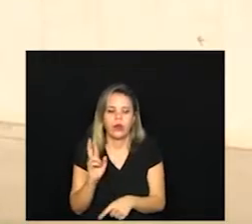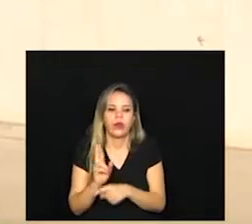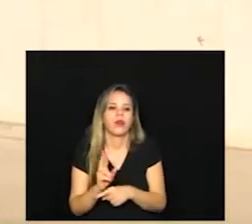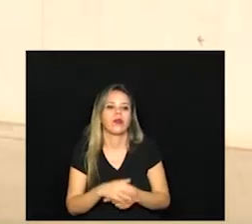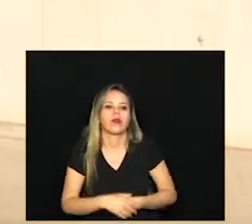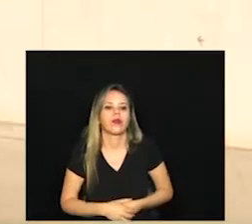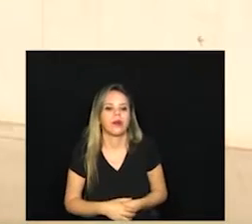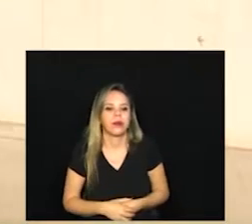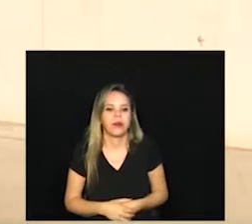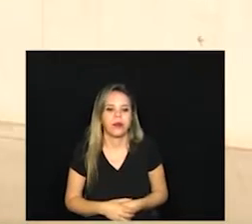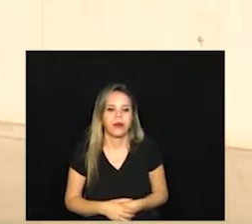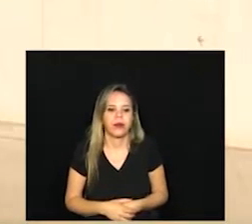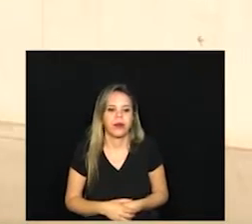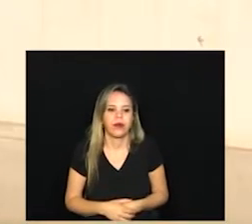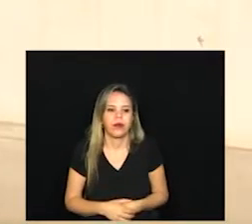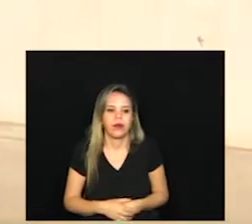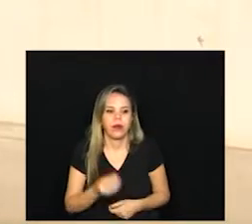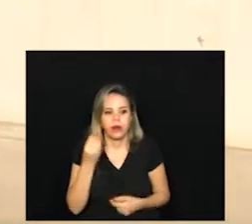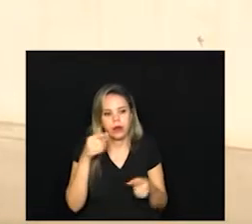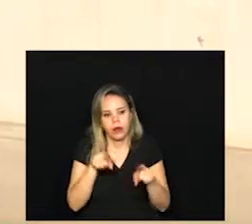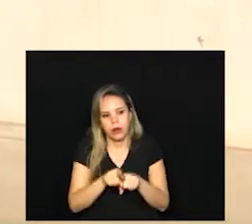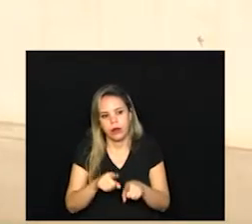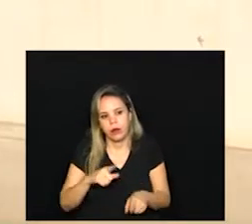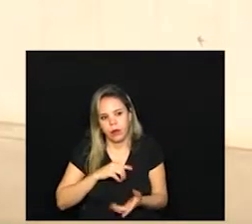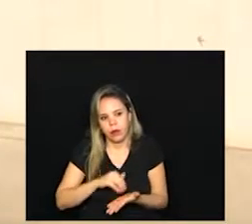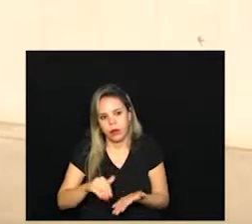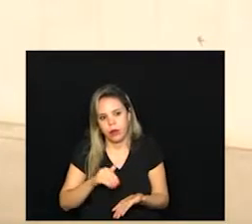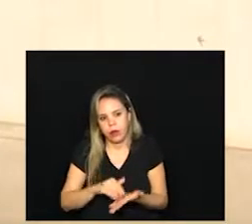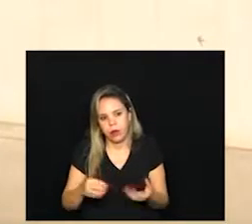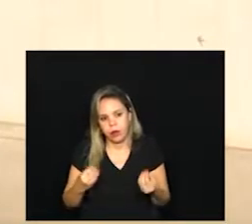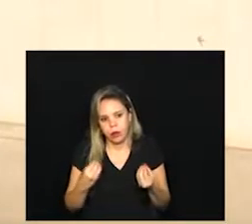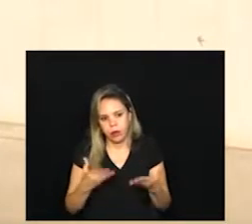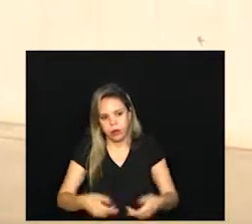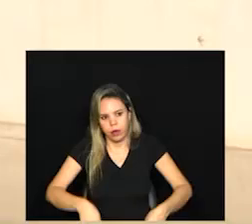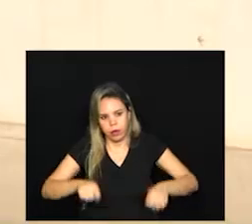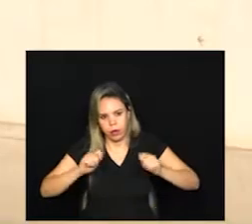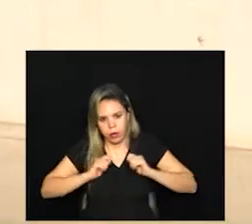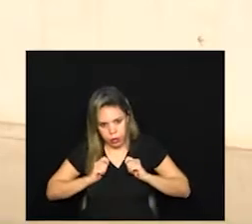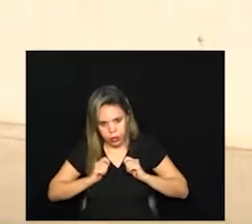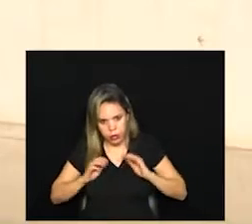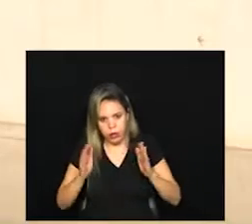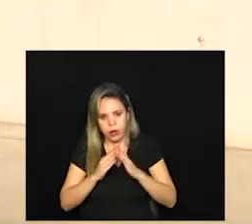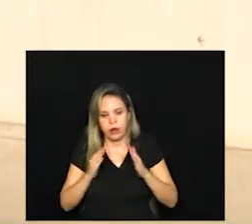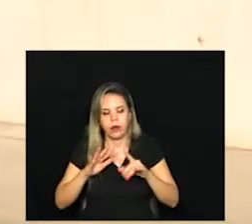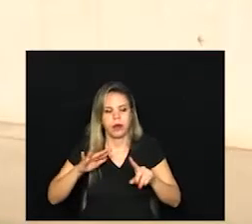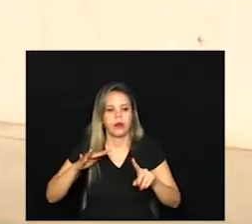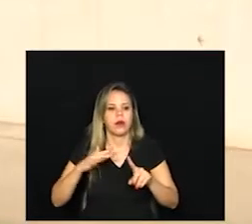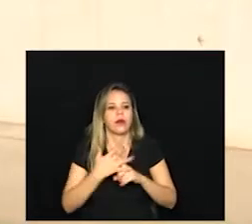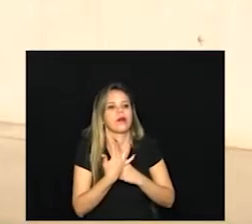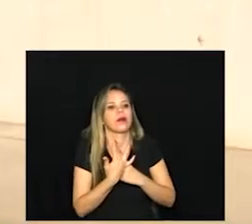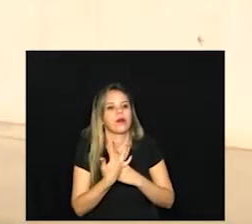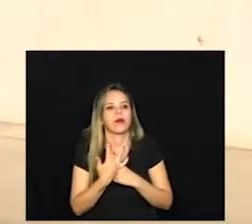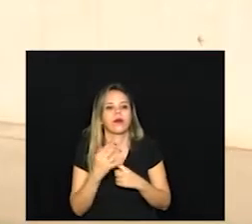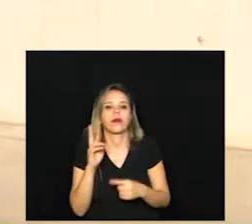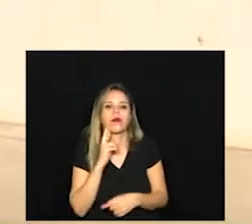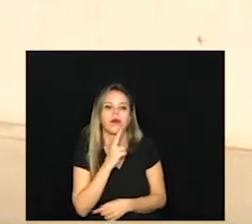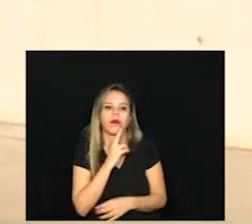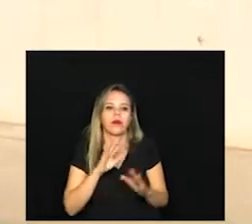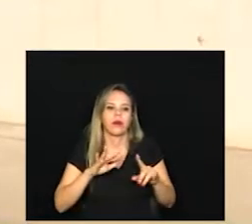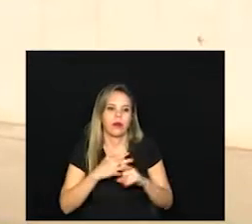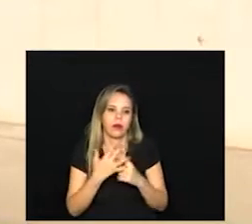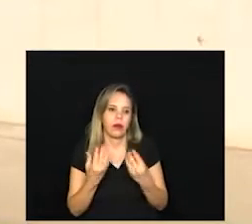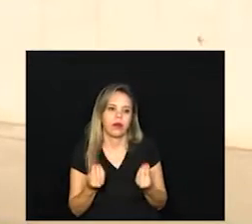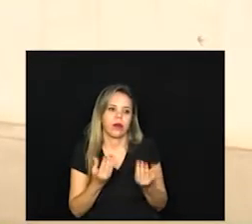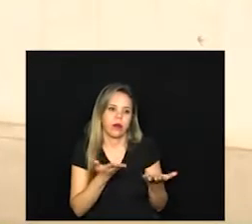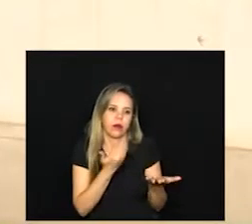referência. Bom, e tem também, né, secretária, entrega de cobertores na Casa da Cidadania e no Refeitório da Cidadania,